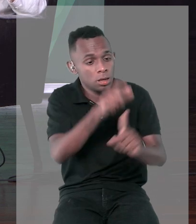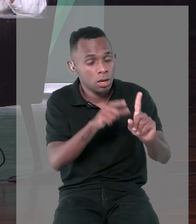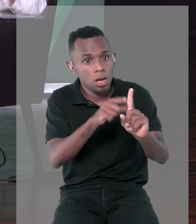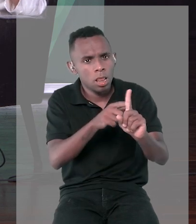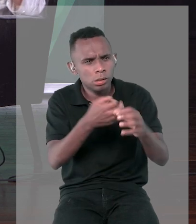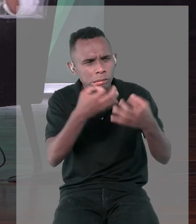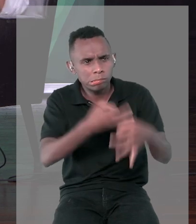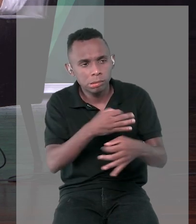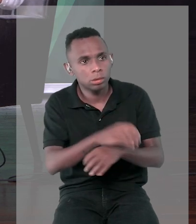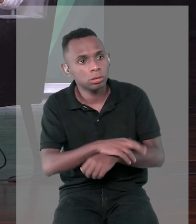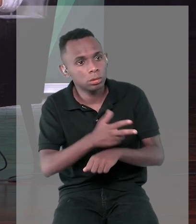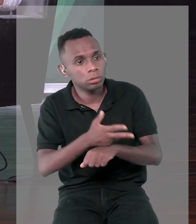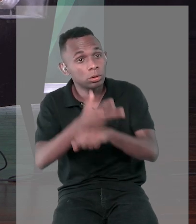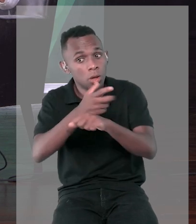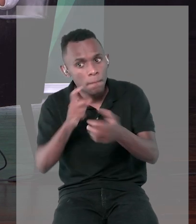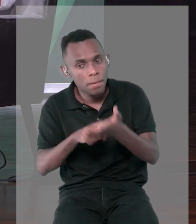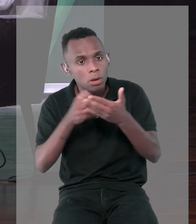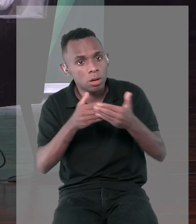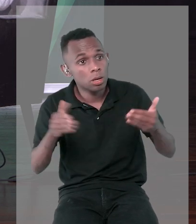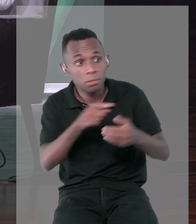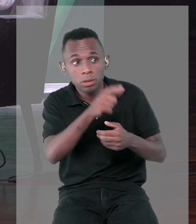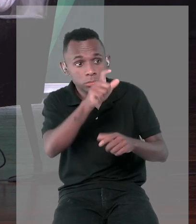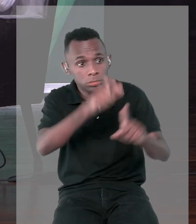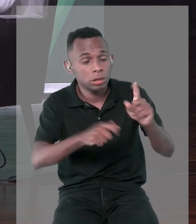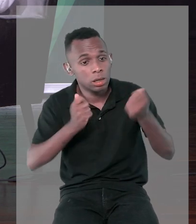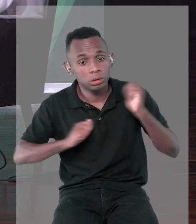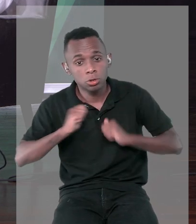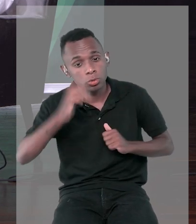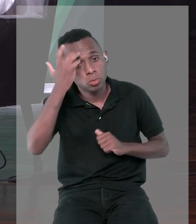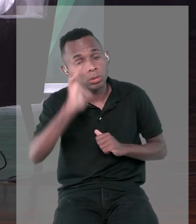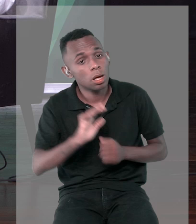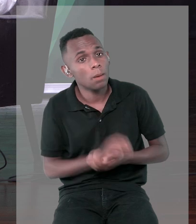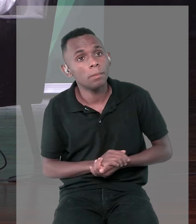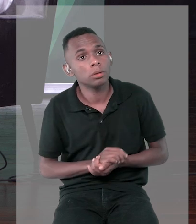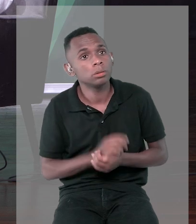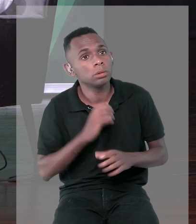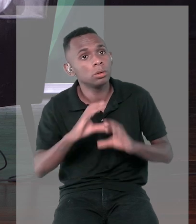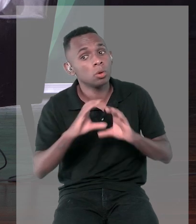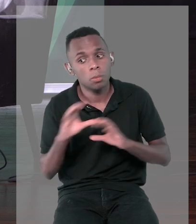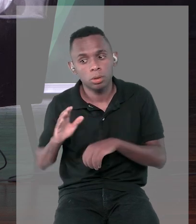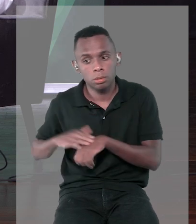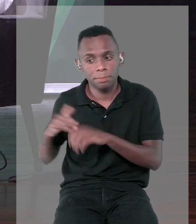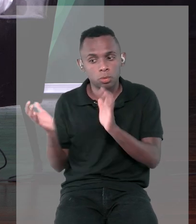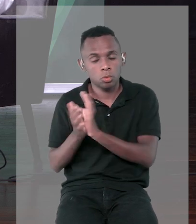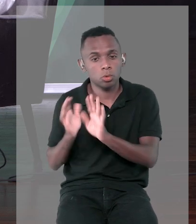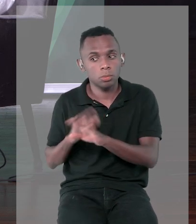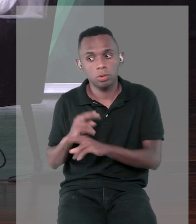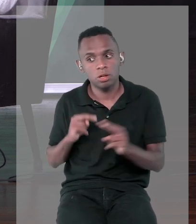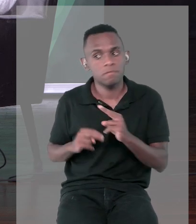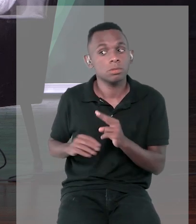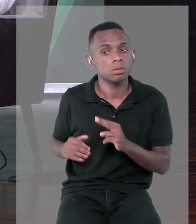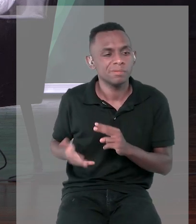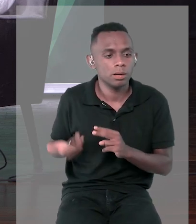no ponto, ele liga a câmera, ela não sabe se está sendo filmado ou não. Ele se comunica com os aqui da equipe. Um olha para o